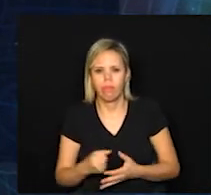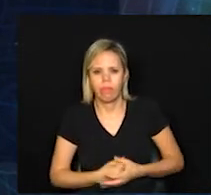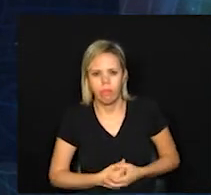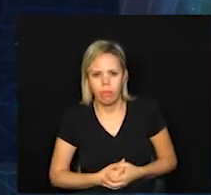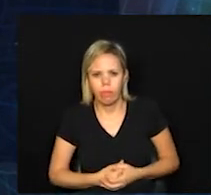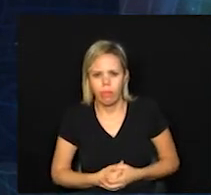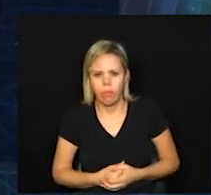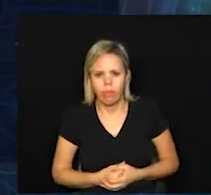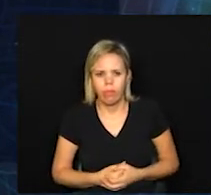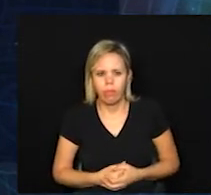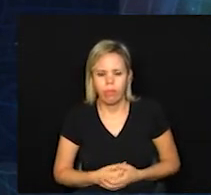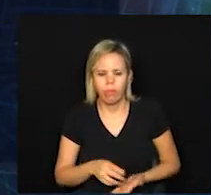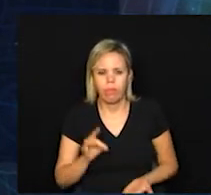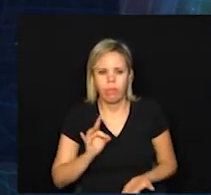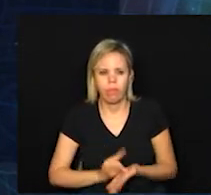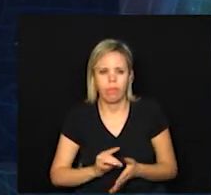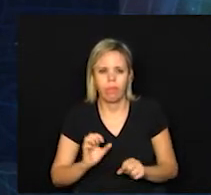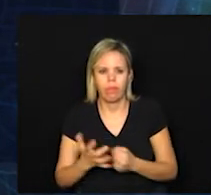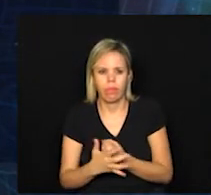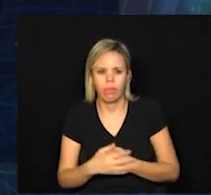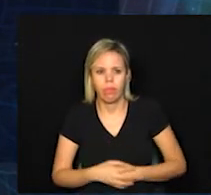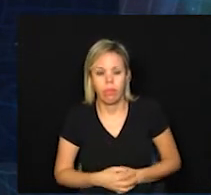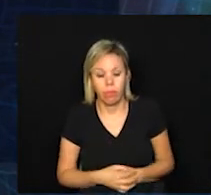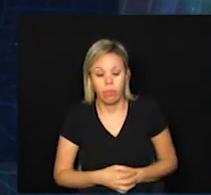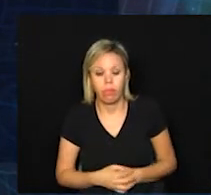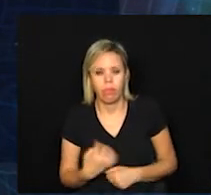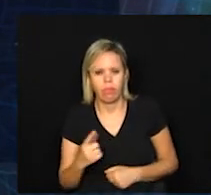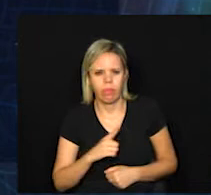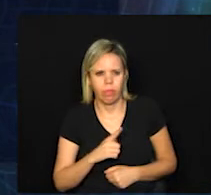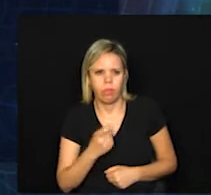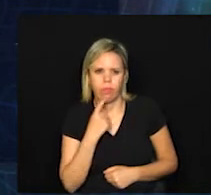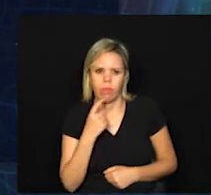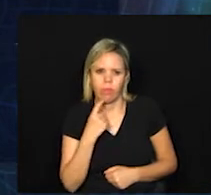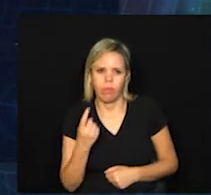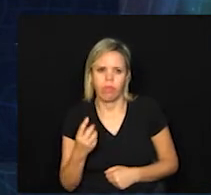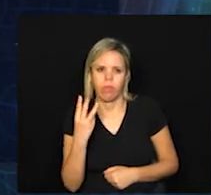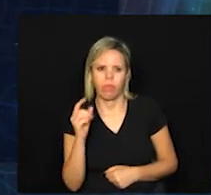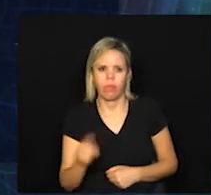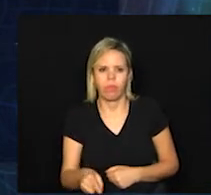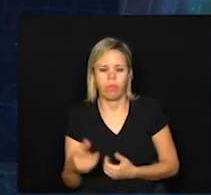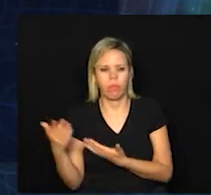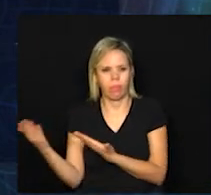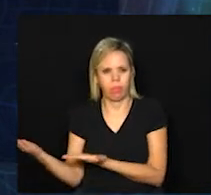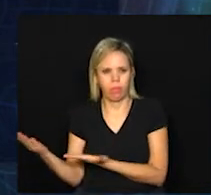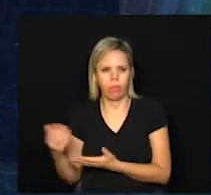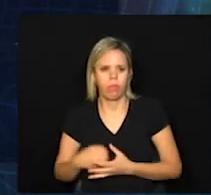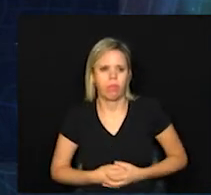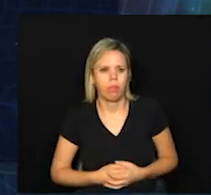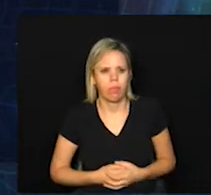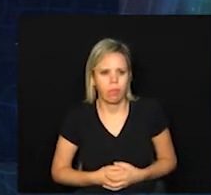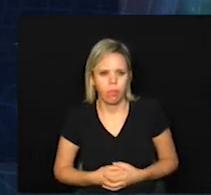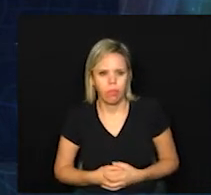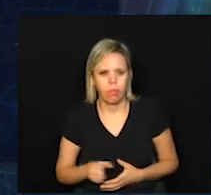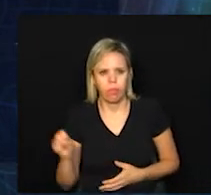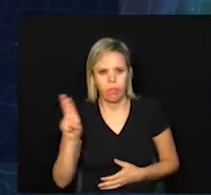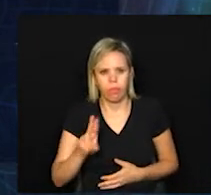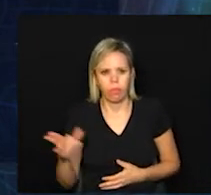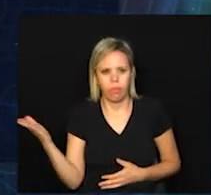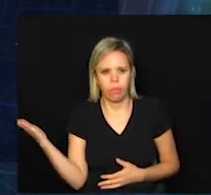7.478 mortes confirmadas pela Covid. E nós temos Campinas com 3.122 óbitos,